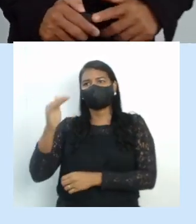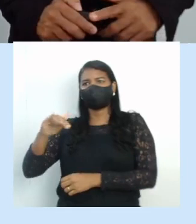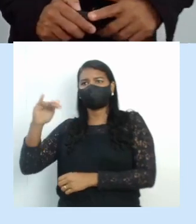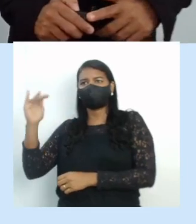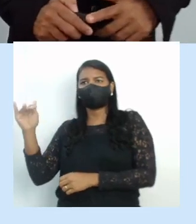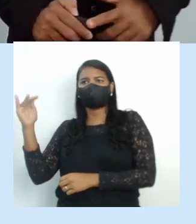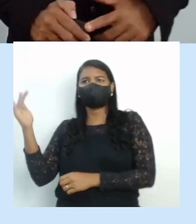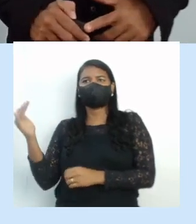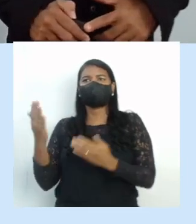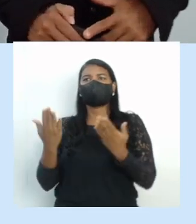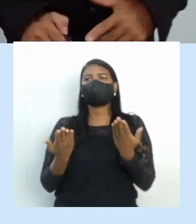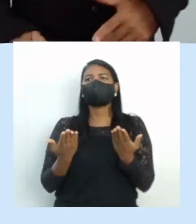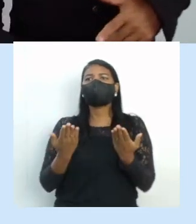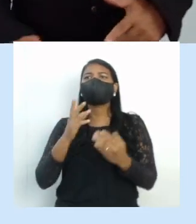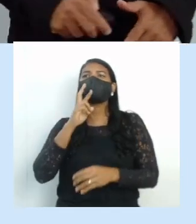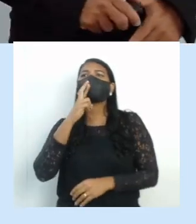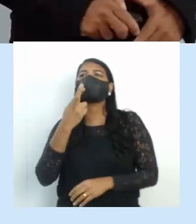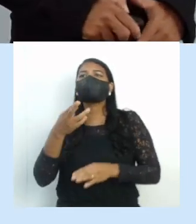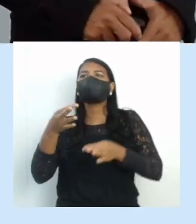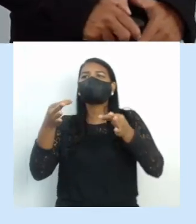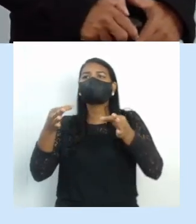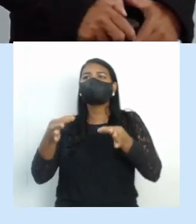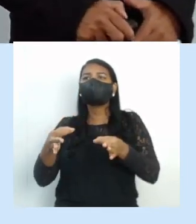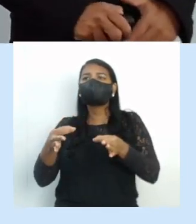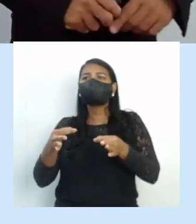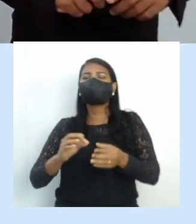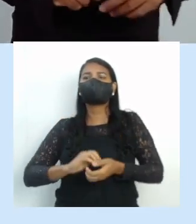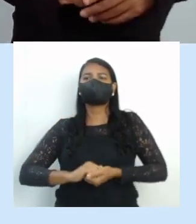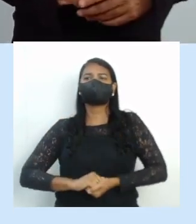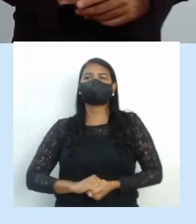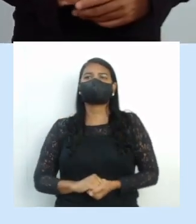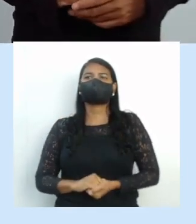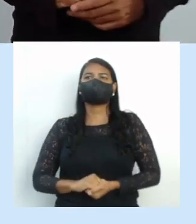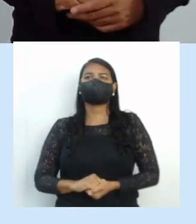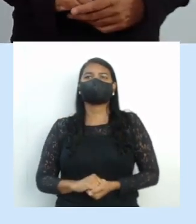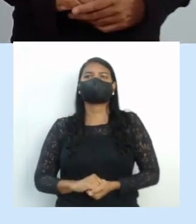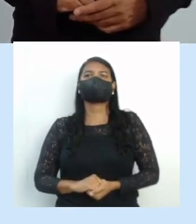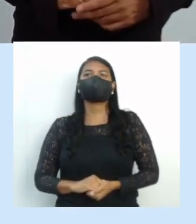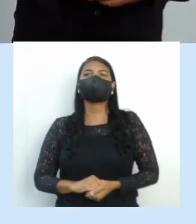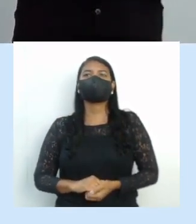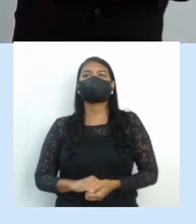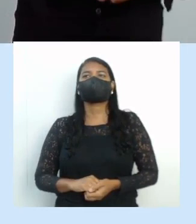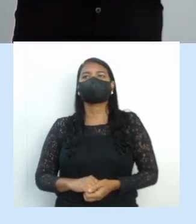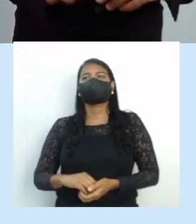seria a resposta correta? Bom, a resposta